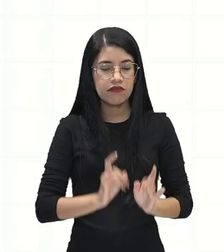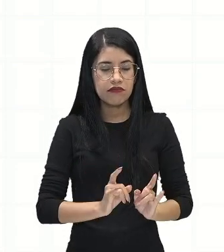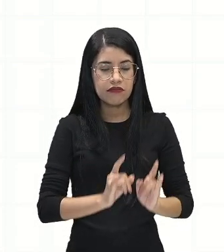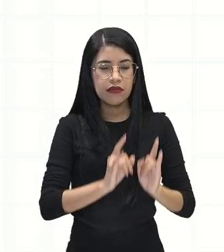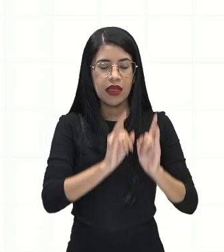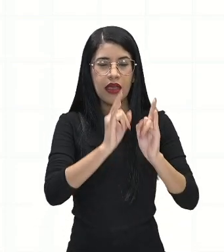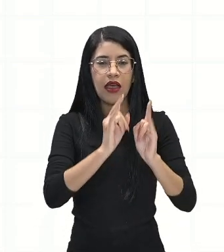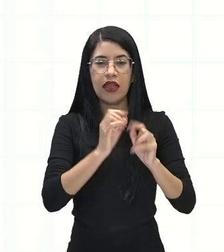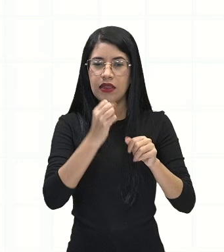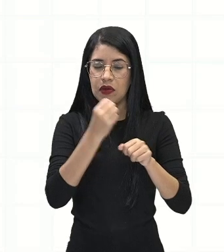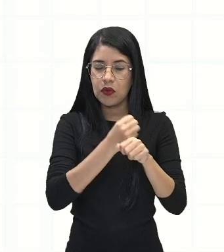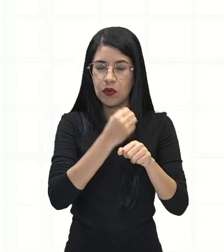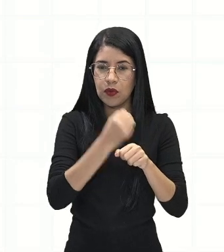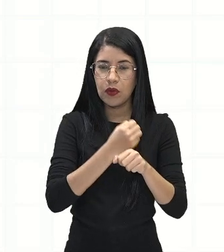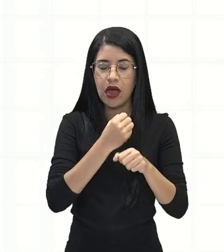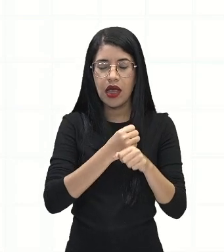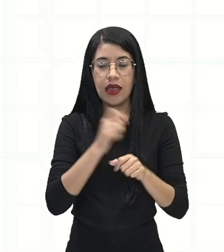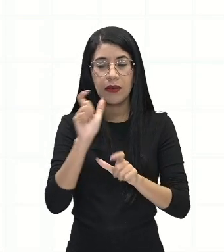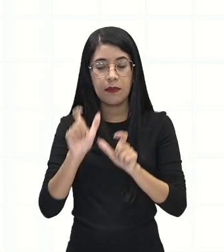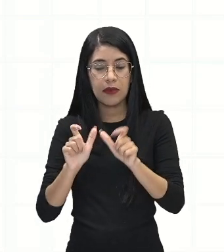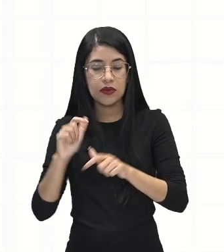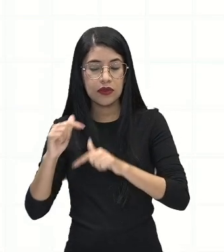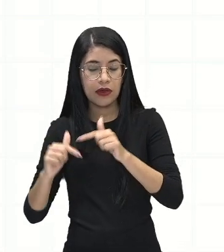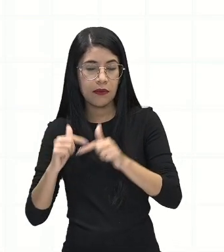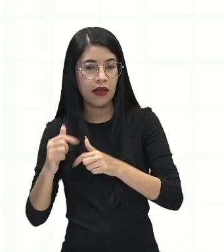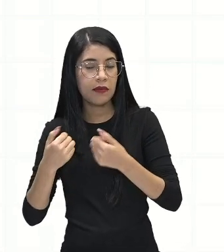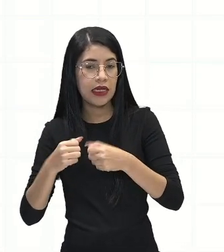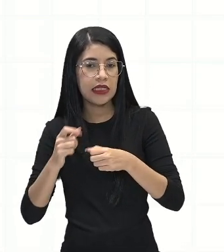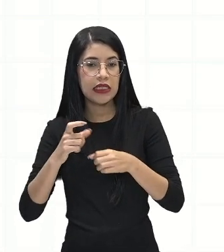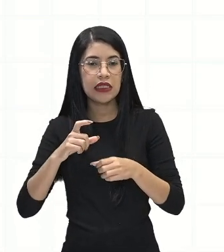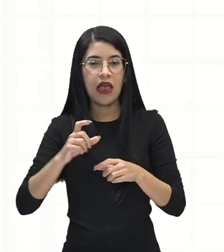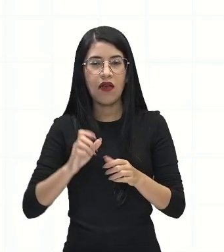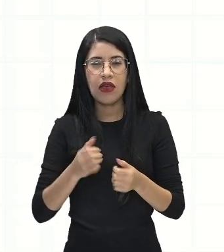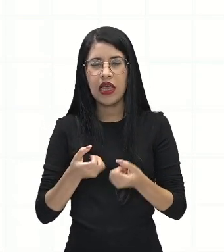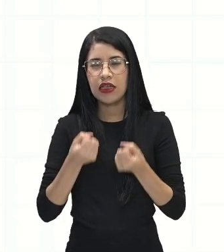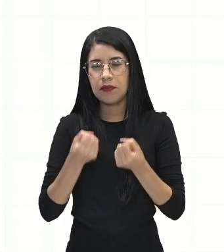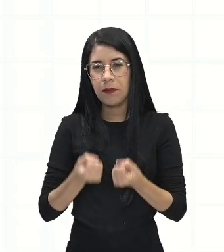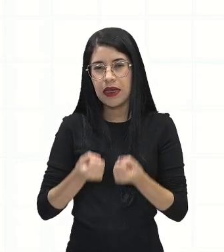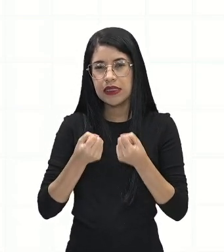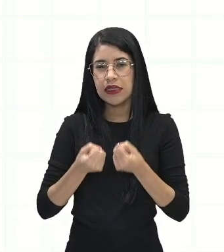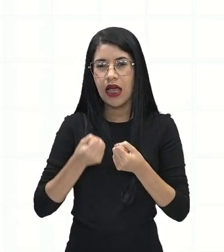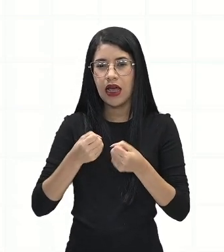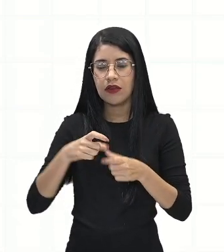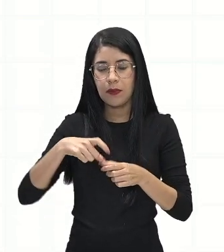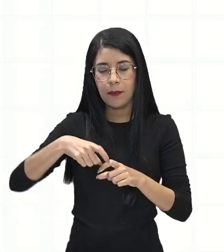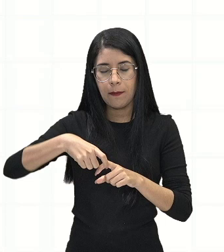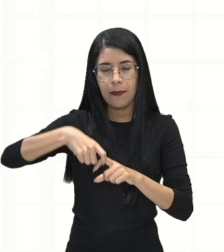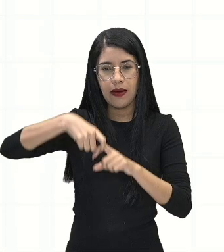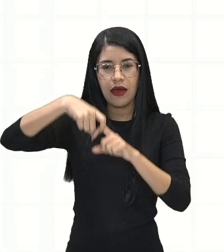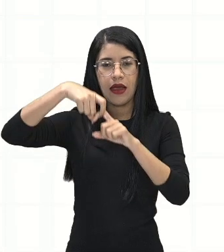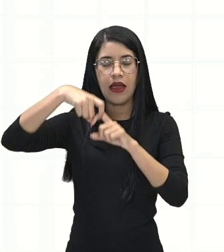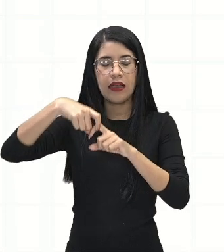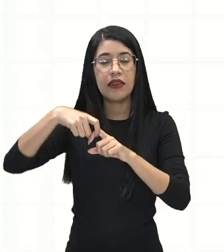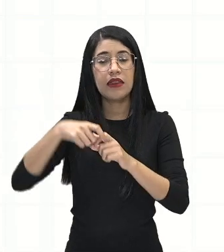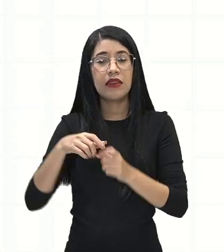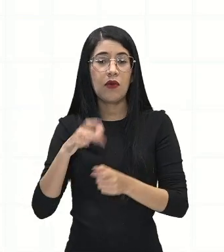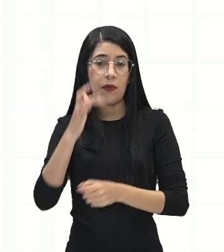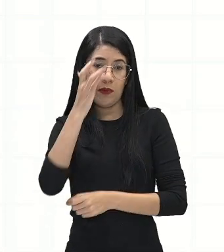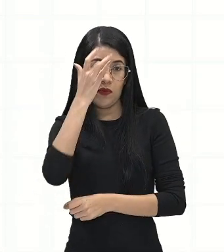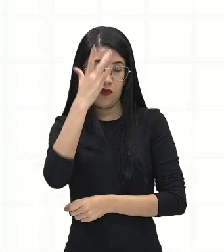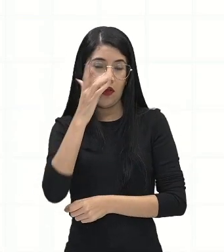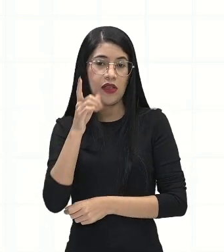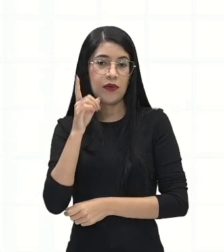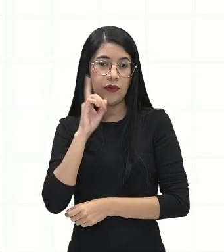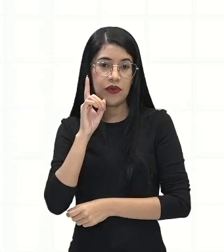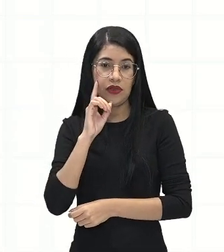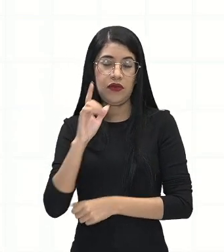passou aí que as pessoas precisavam, né, suspender algum tipo de material pesado. Então, para facilitar o dia